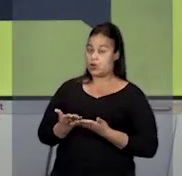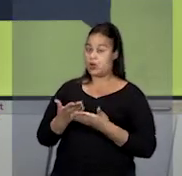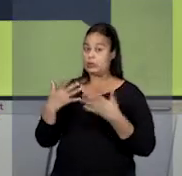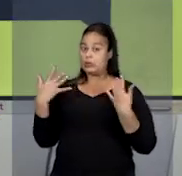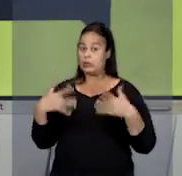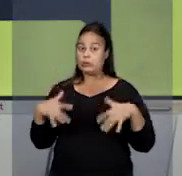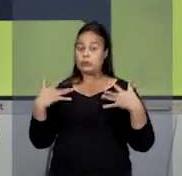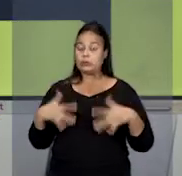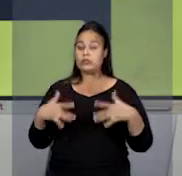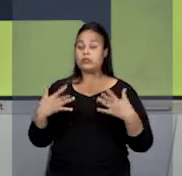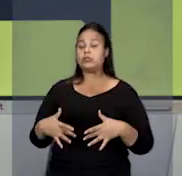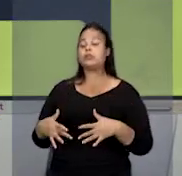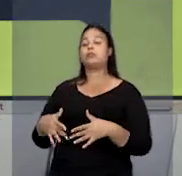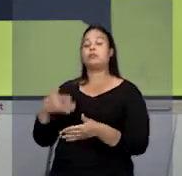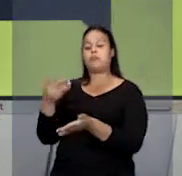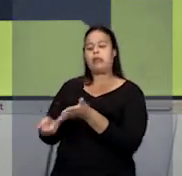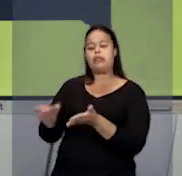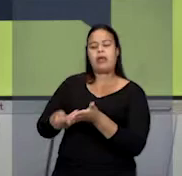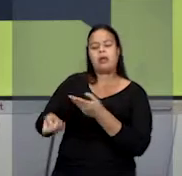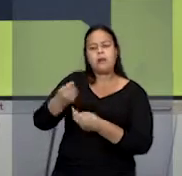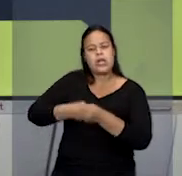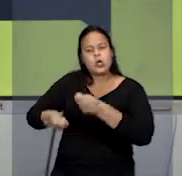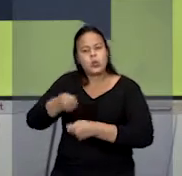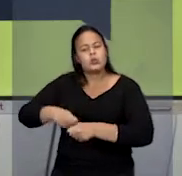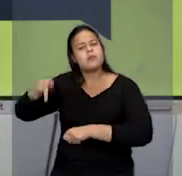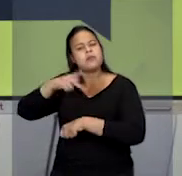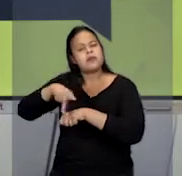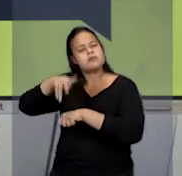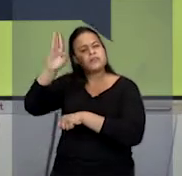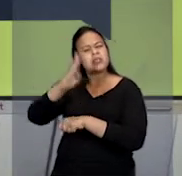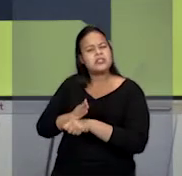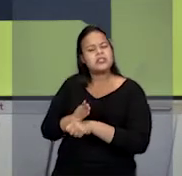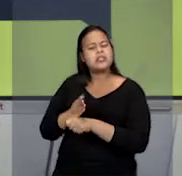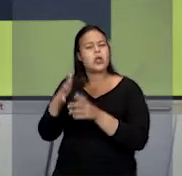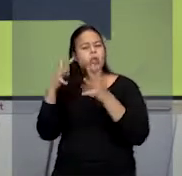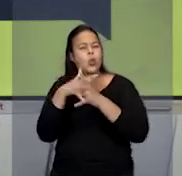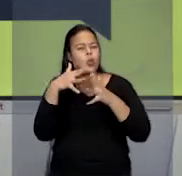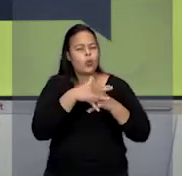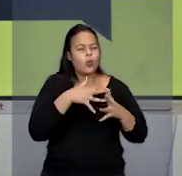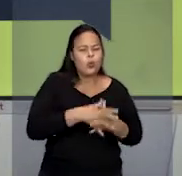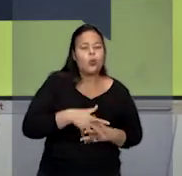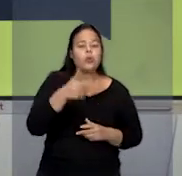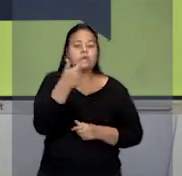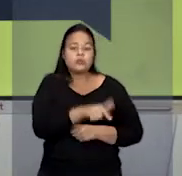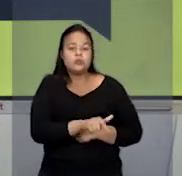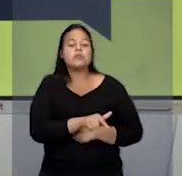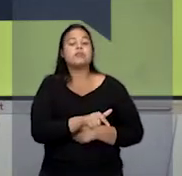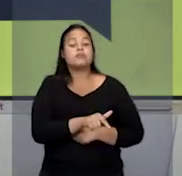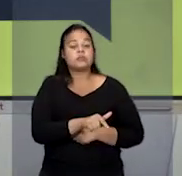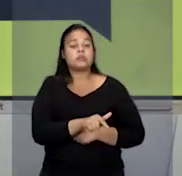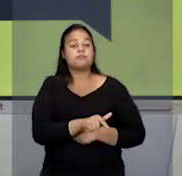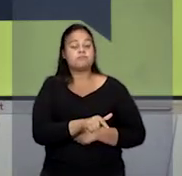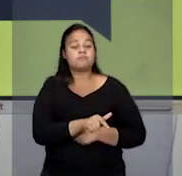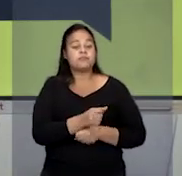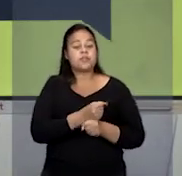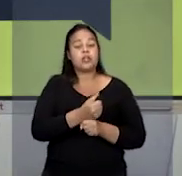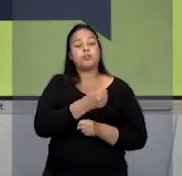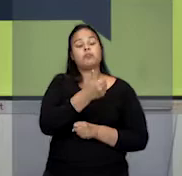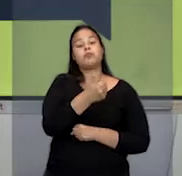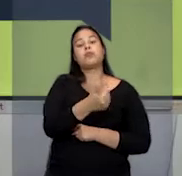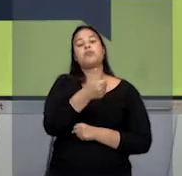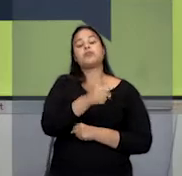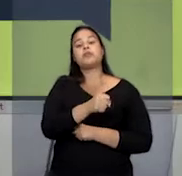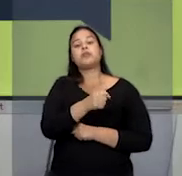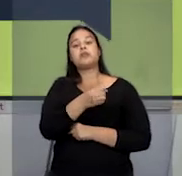perdesse ali as rédeas econômicas, né, ou tivesse outros conflitos, em